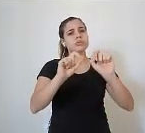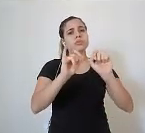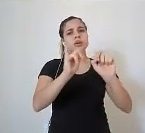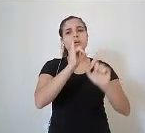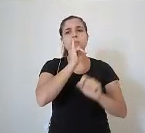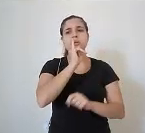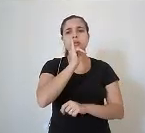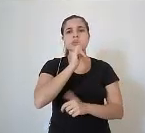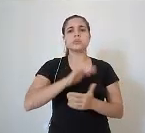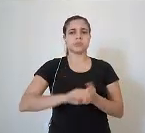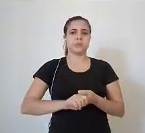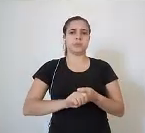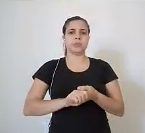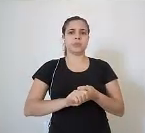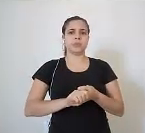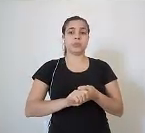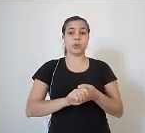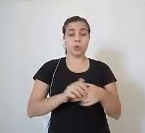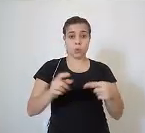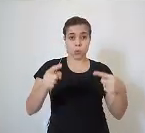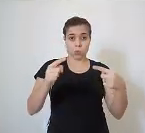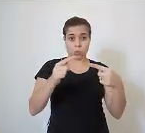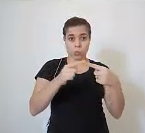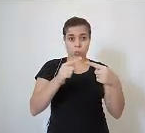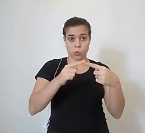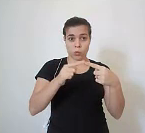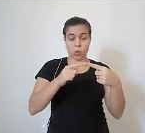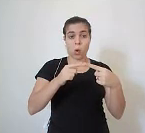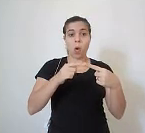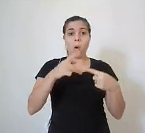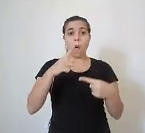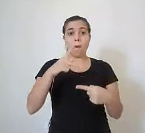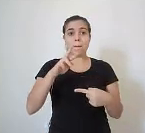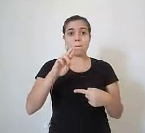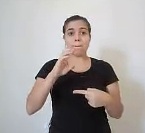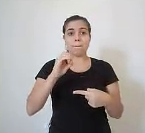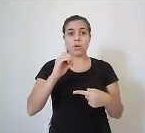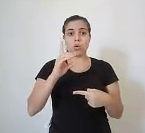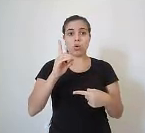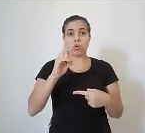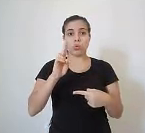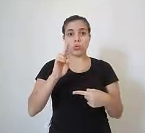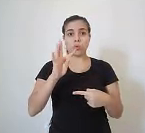Então, falando um pouquinho mais sobre os produtores, né,